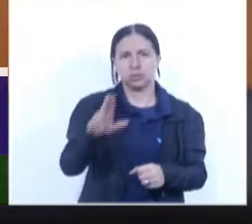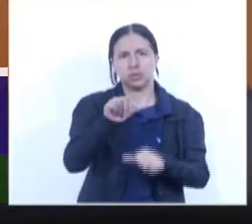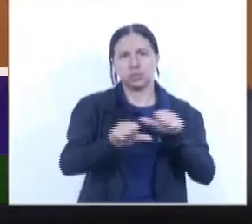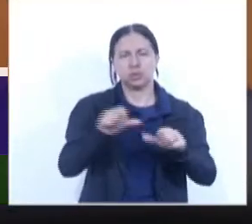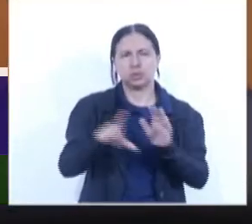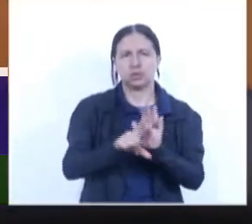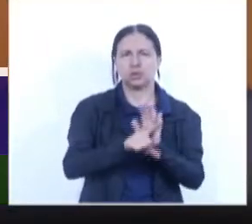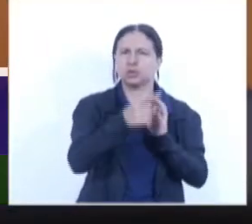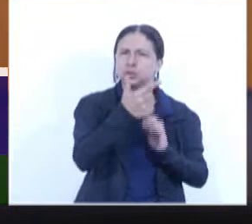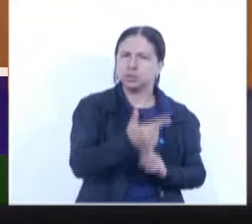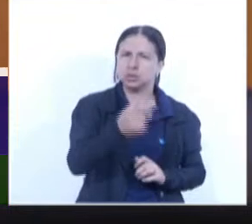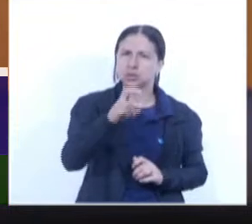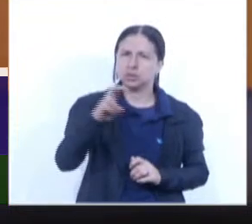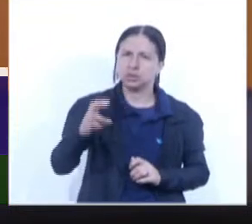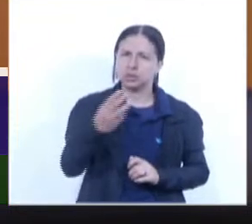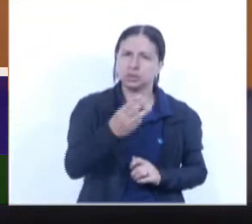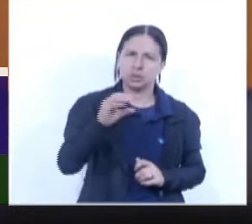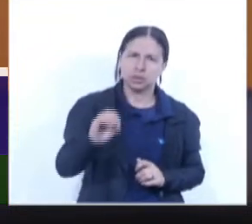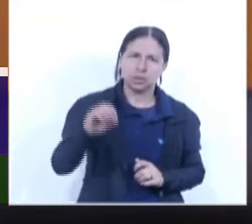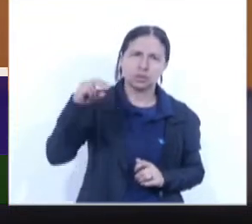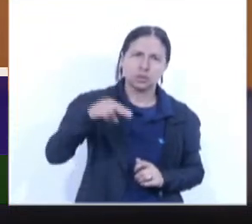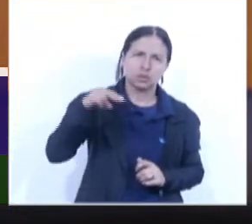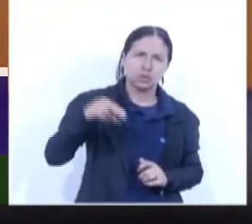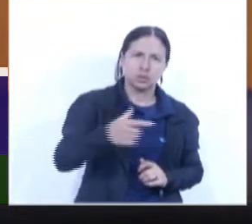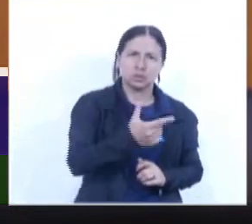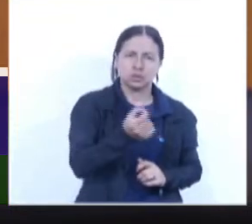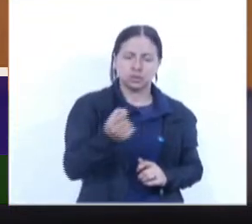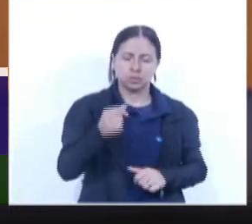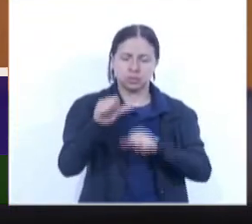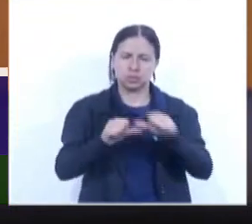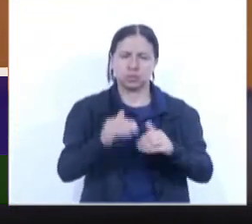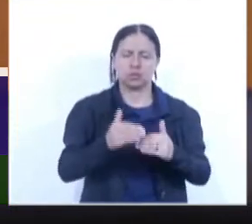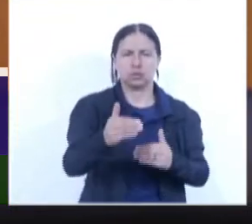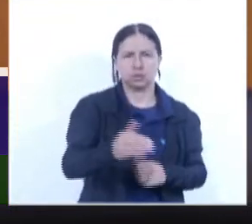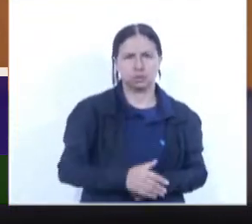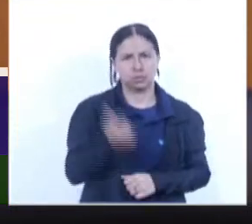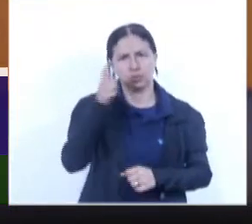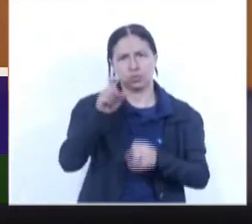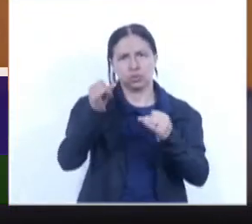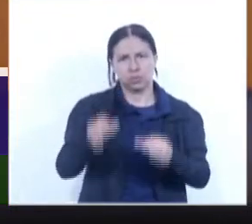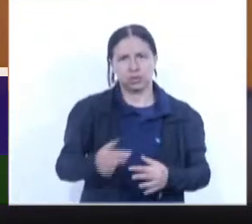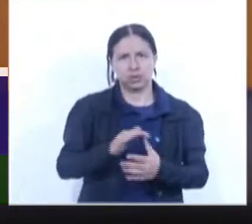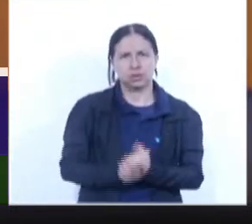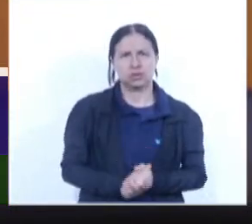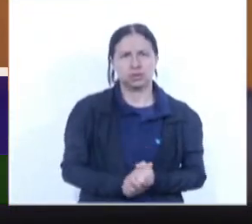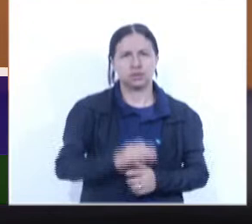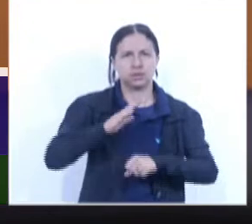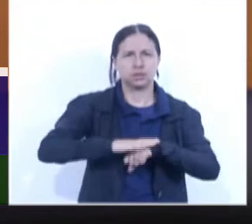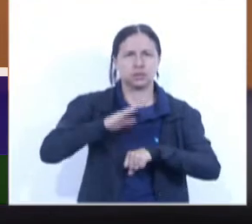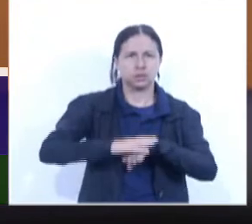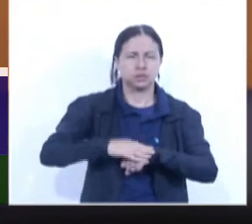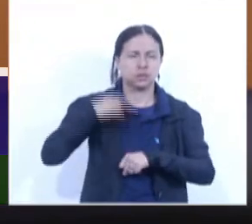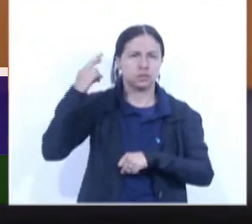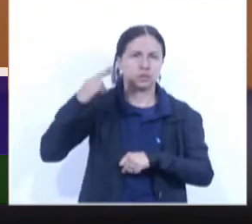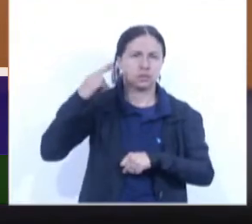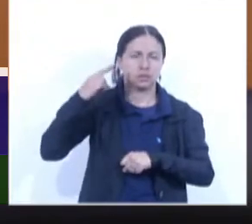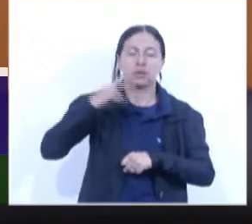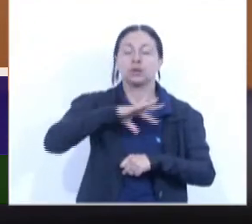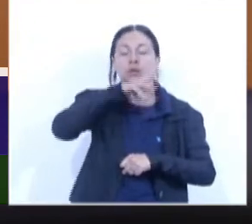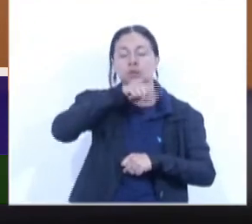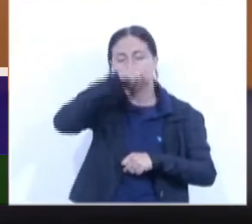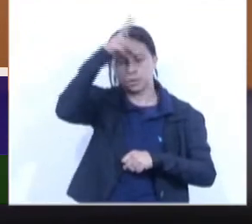de 30 de novembro de 2000 e essas alterações posteriores e da outra Providência autor Prefeito Municipal